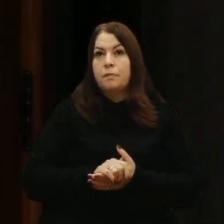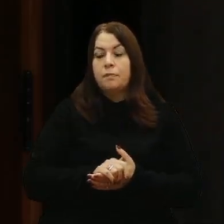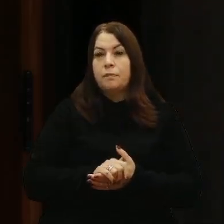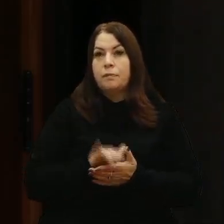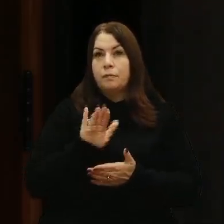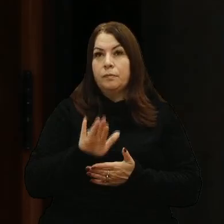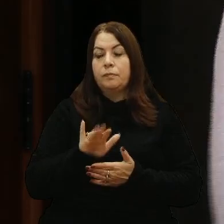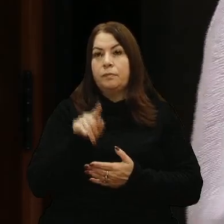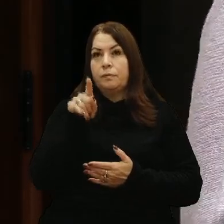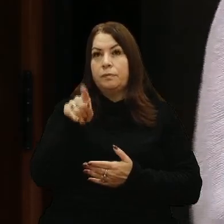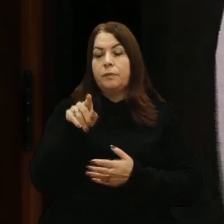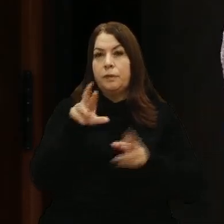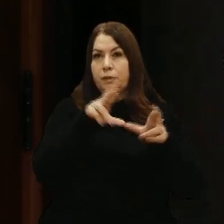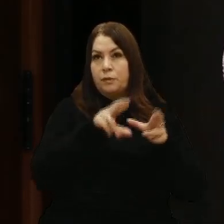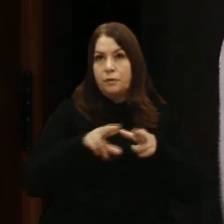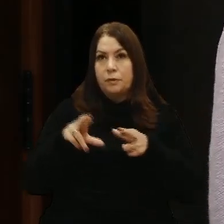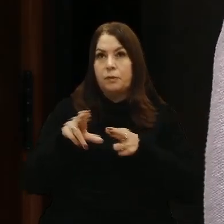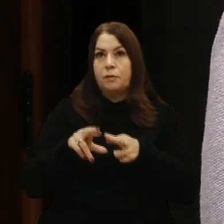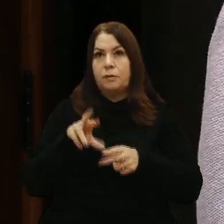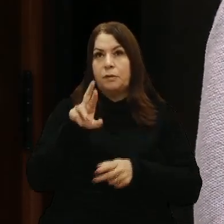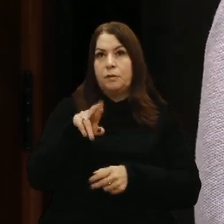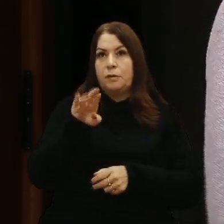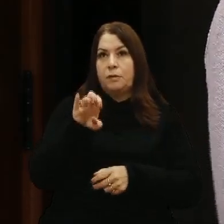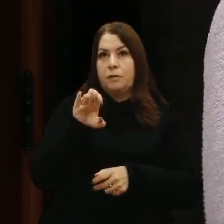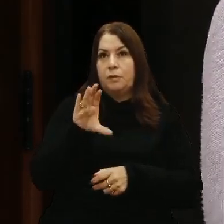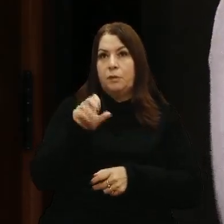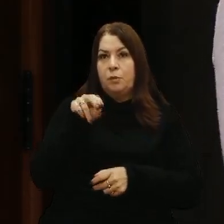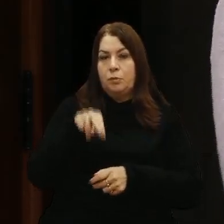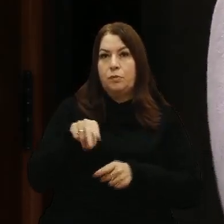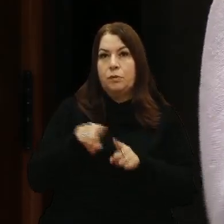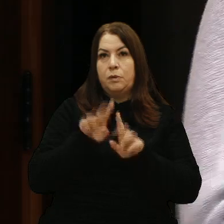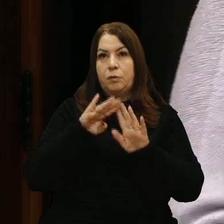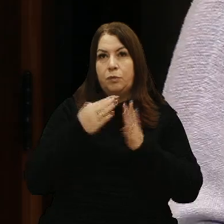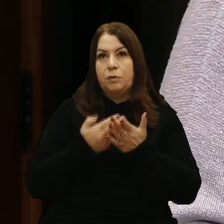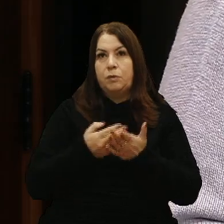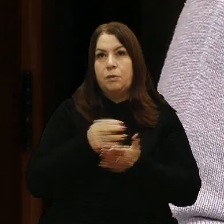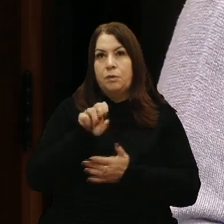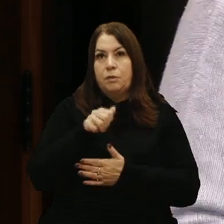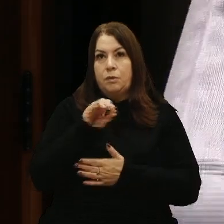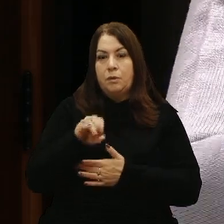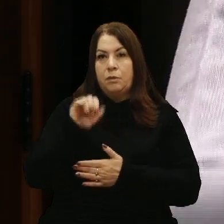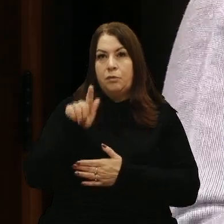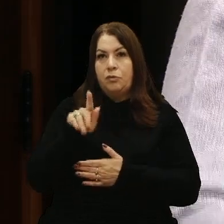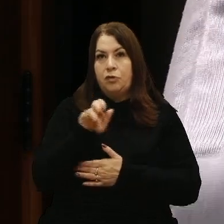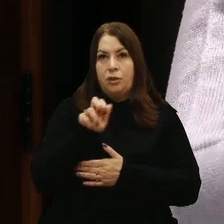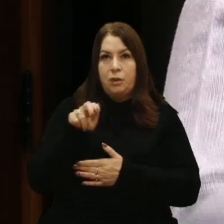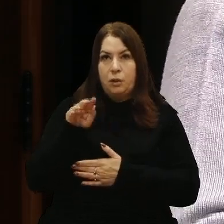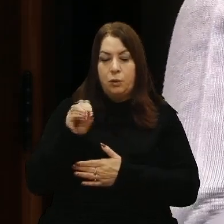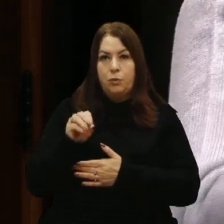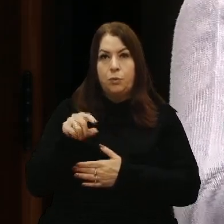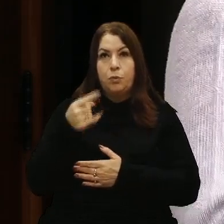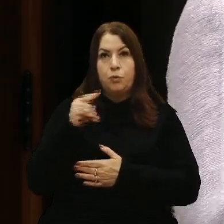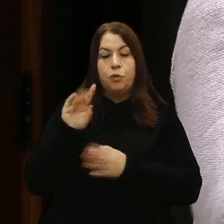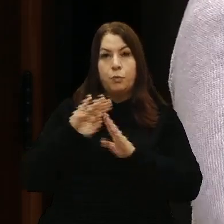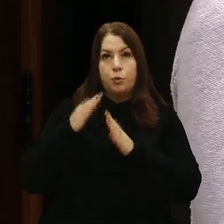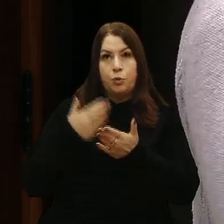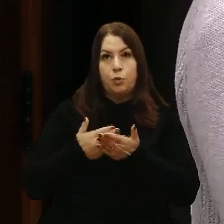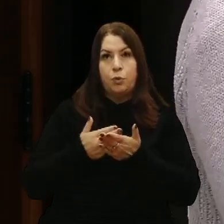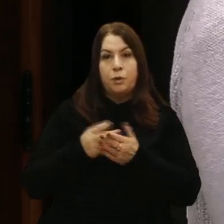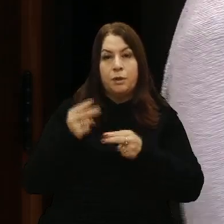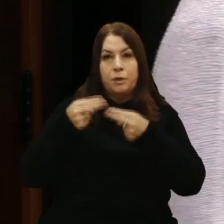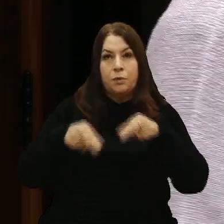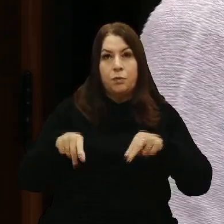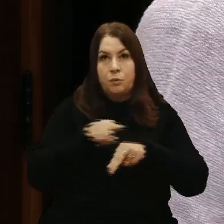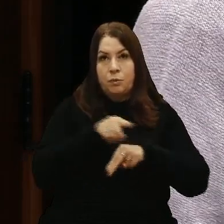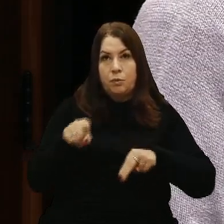fica lá na região do Reolon, a Escola San Genaro, que foi a última escola a ser